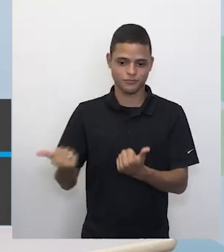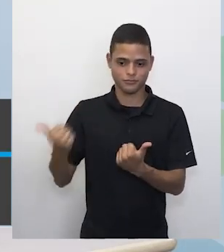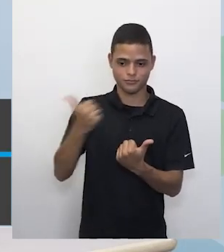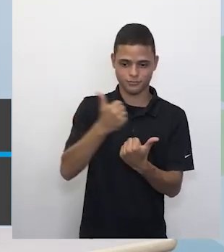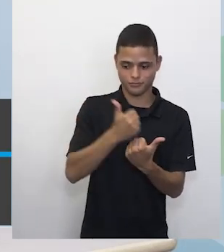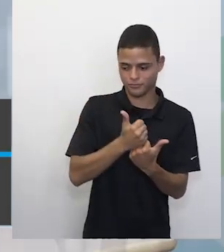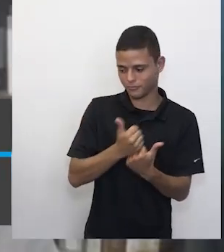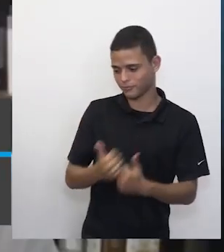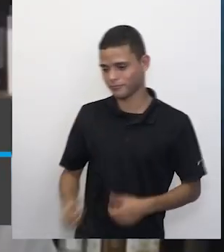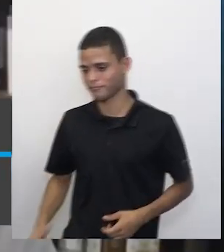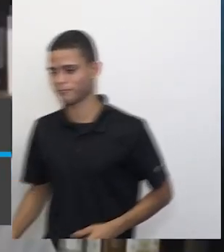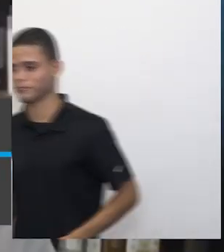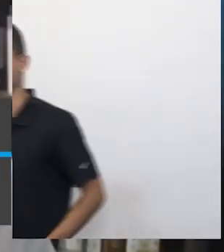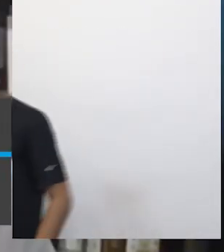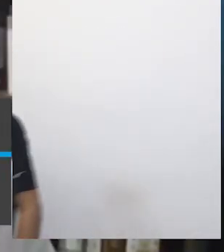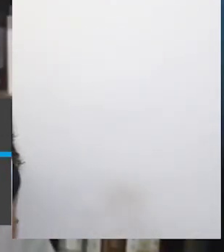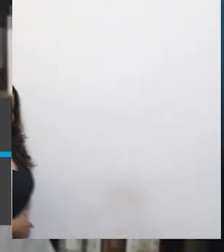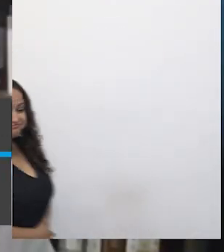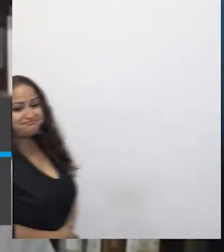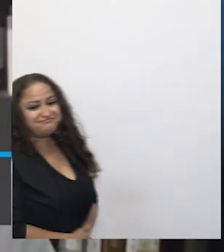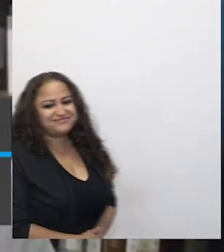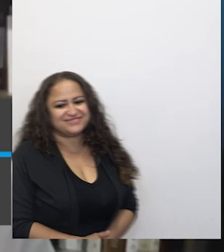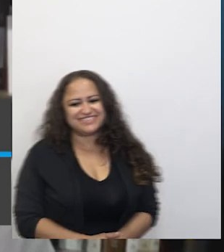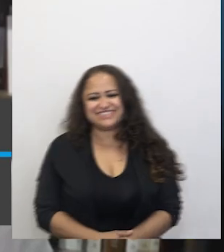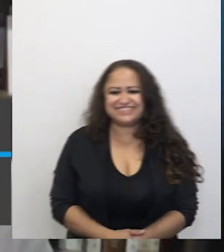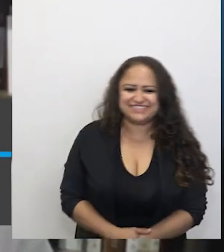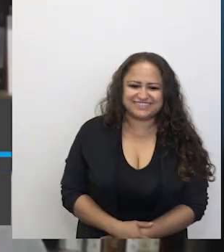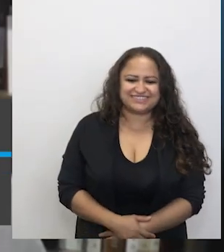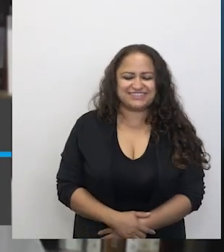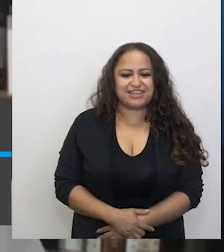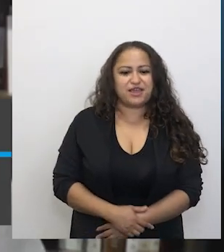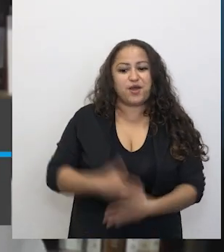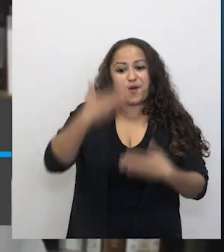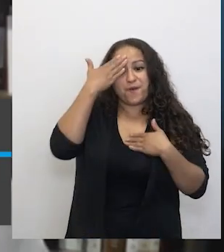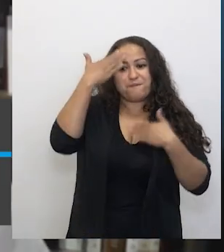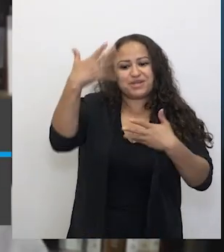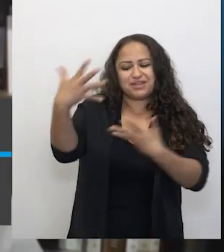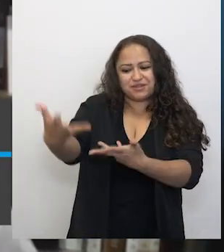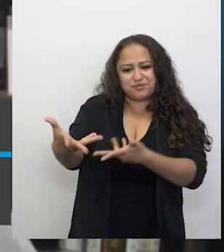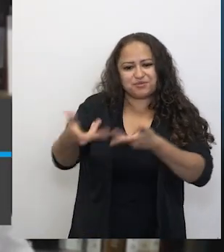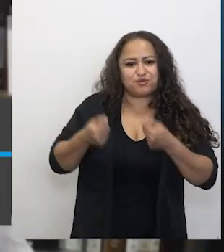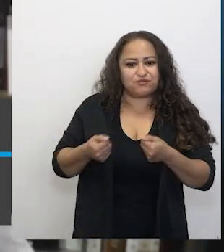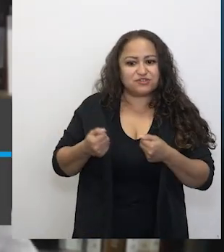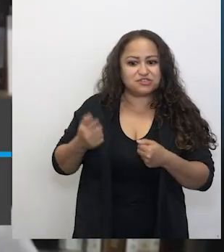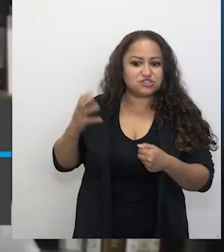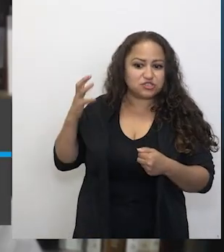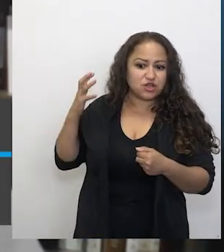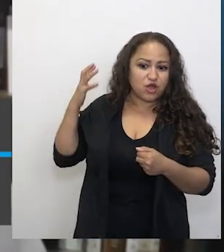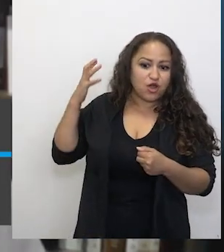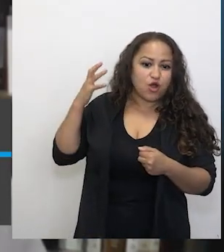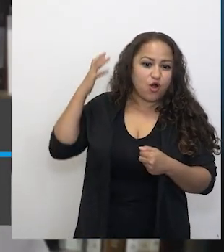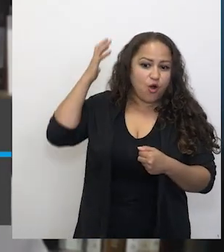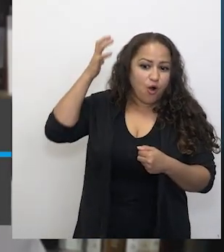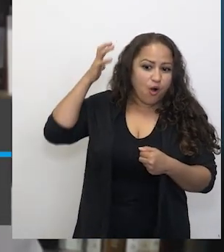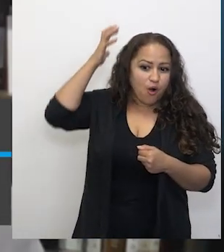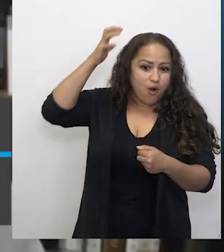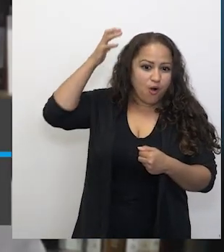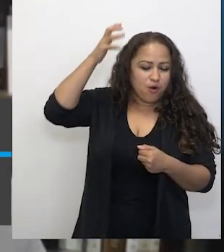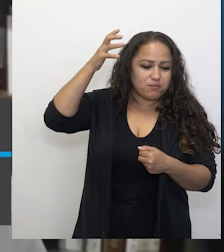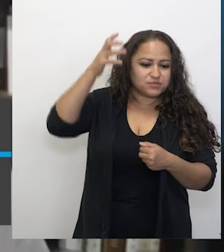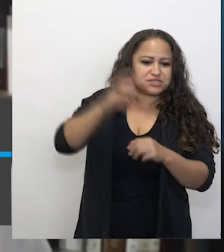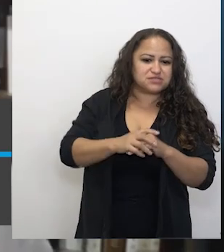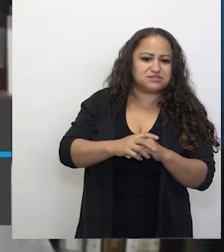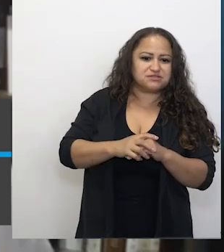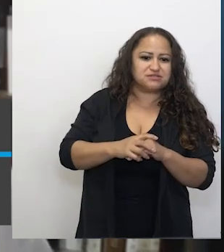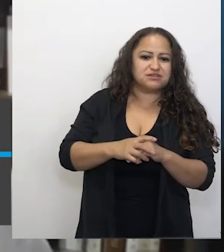bem, pessoal. Então, é uma alegria estar aqui. Obrigado pelo convite novamente. O Hobbes, ele pensa o Estado a partir de duas